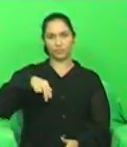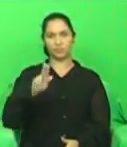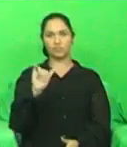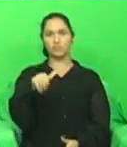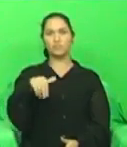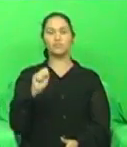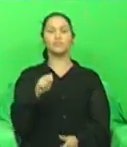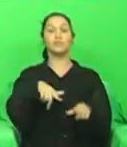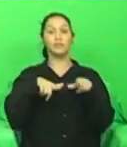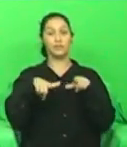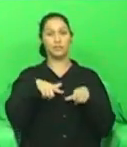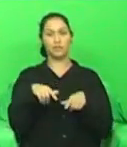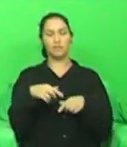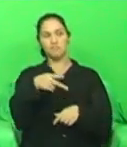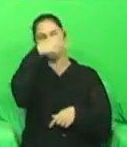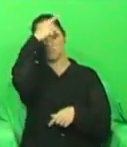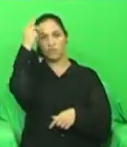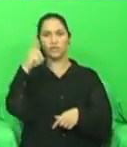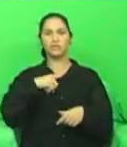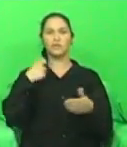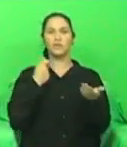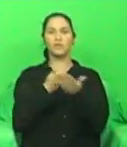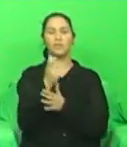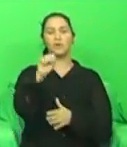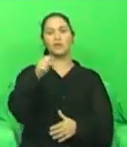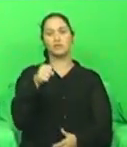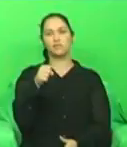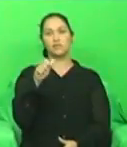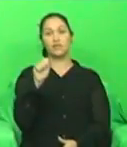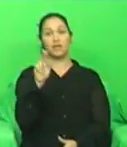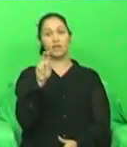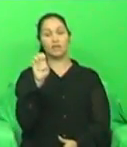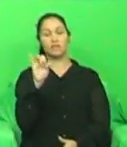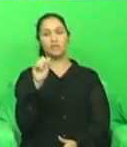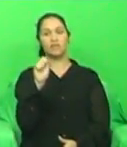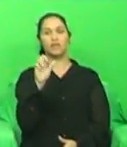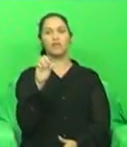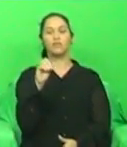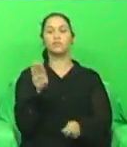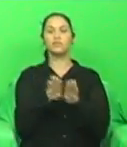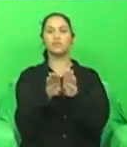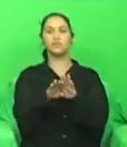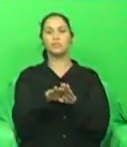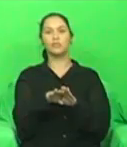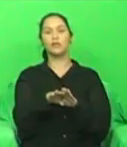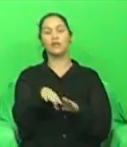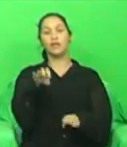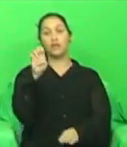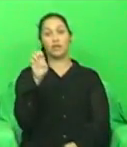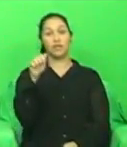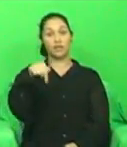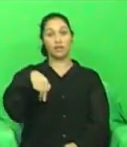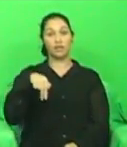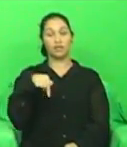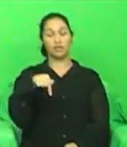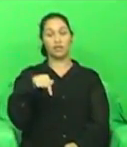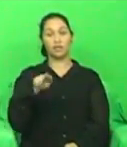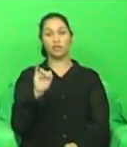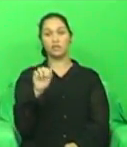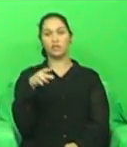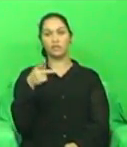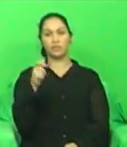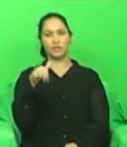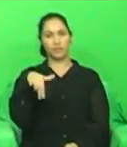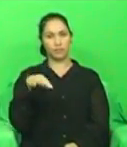em ariam equipamentos porque não da população fica nessa dessa maneira e e e também colocar o